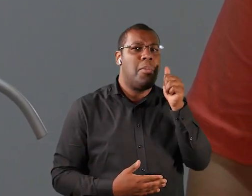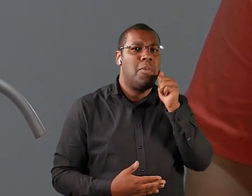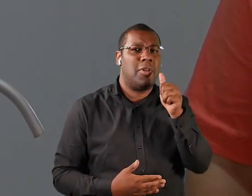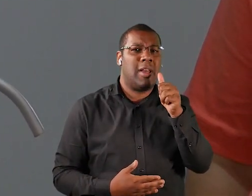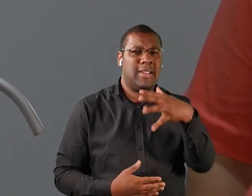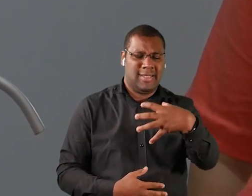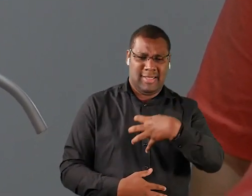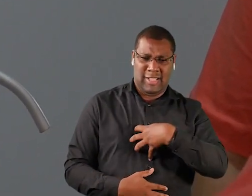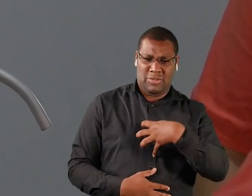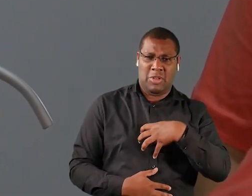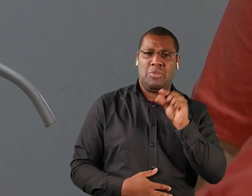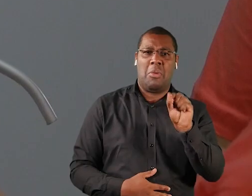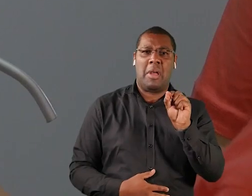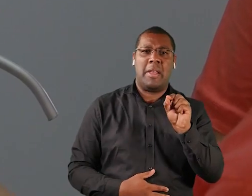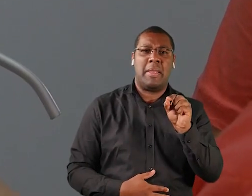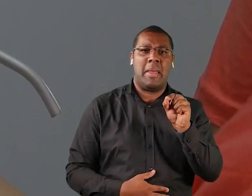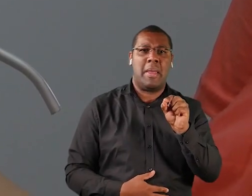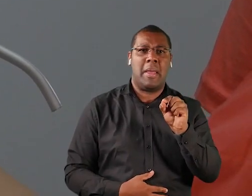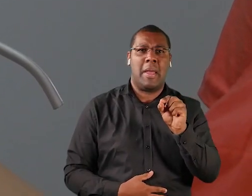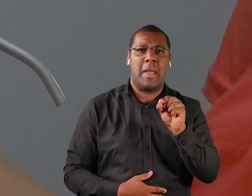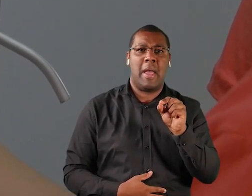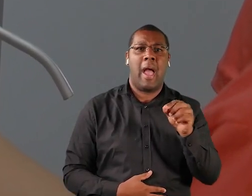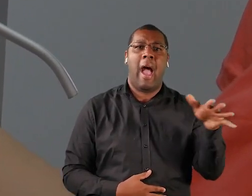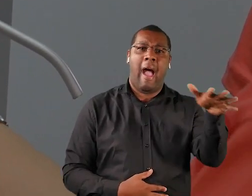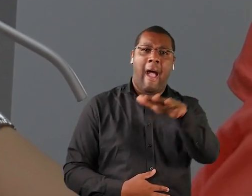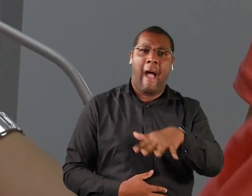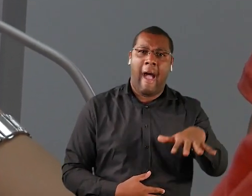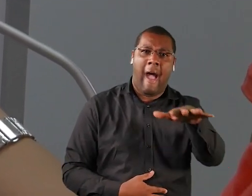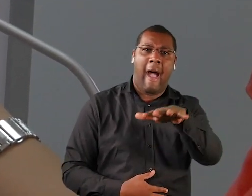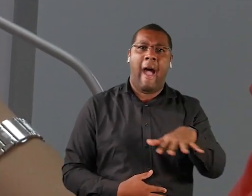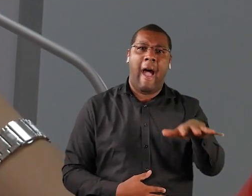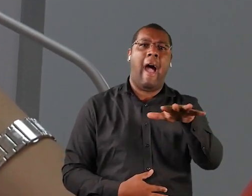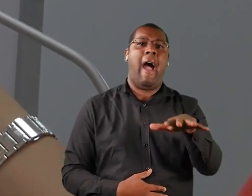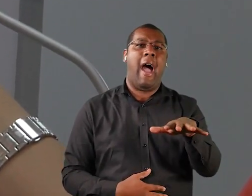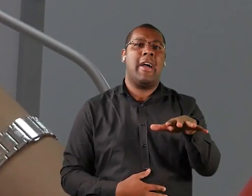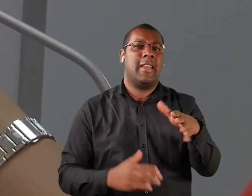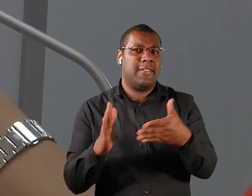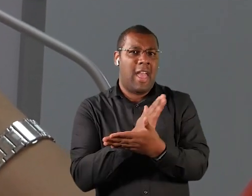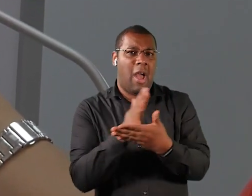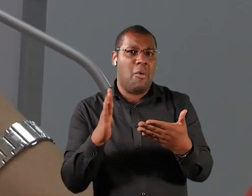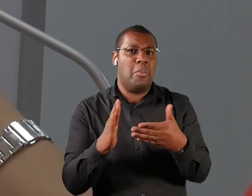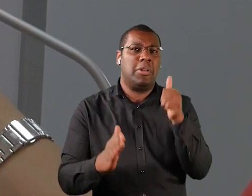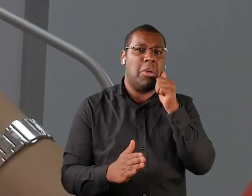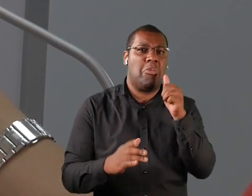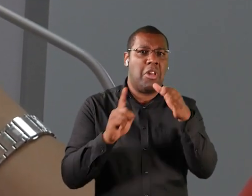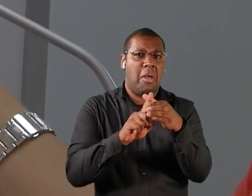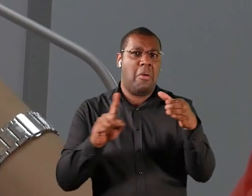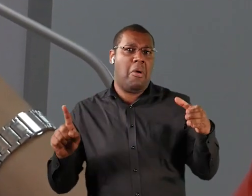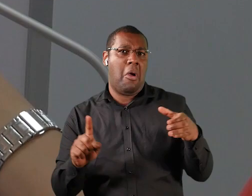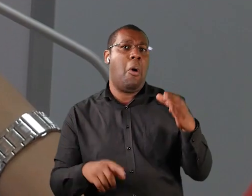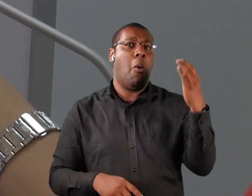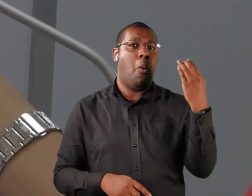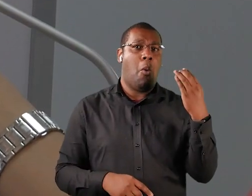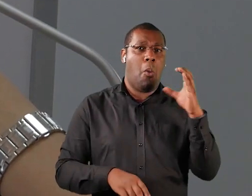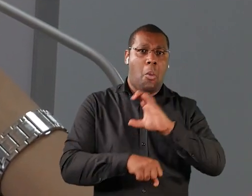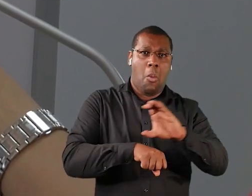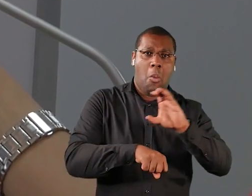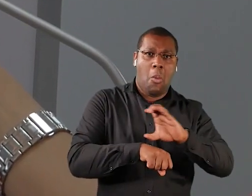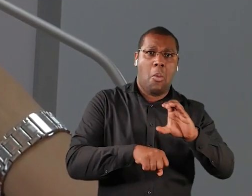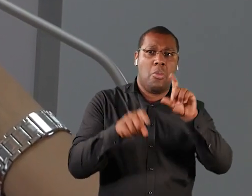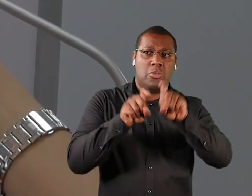se sentirem deslocadas no mundo predominantemente masculino, no caso da gente, o curso de